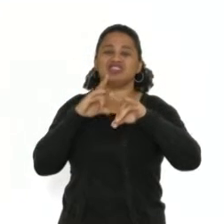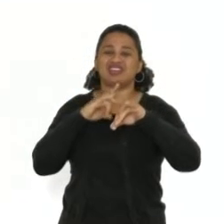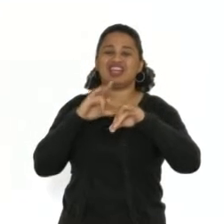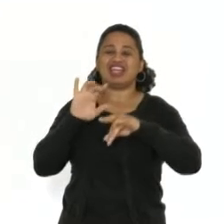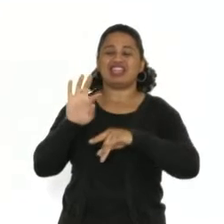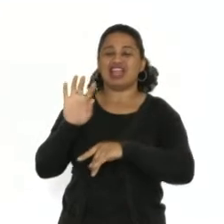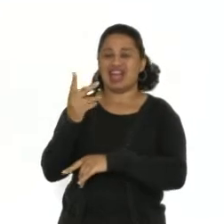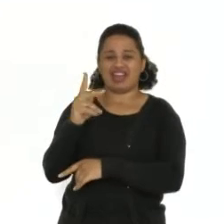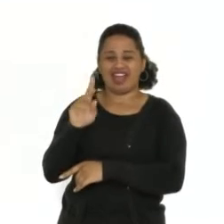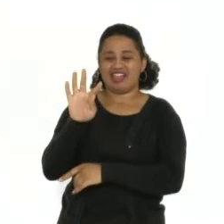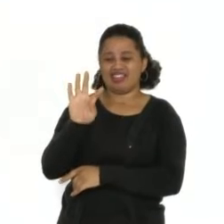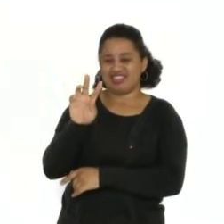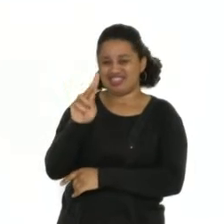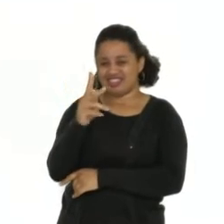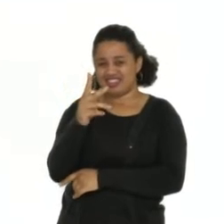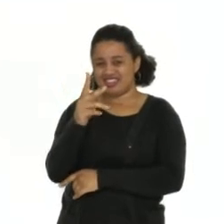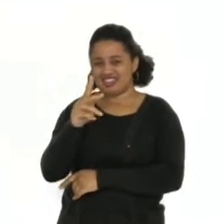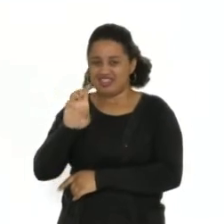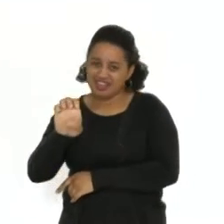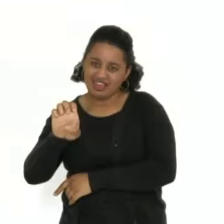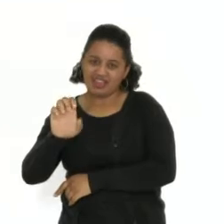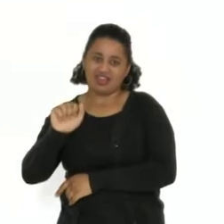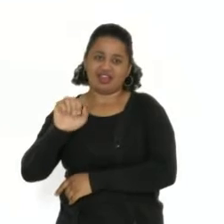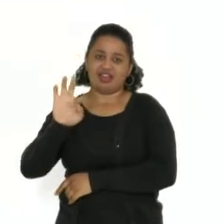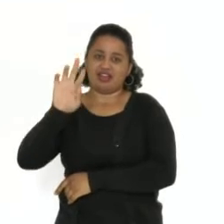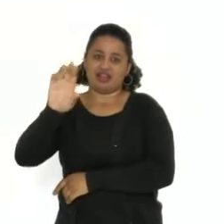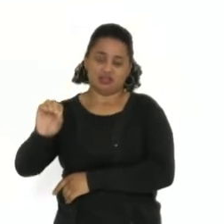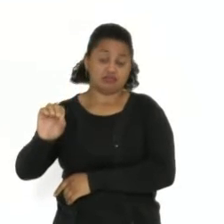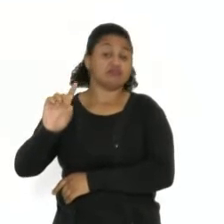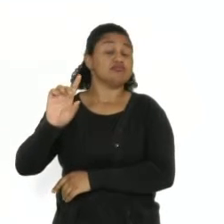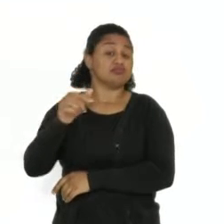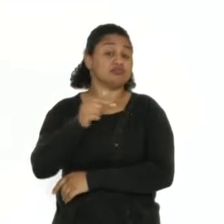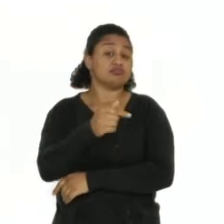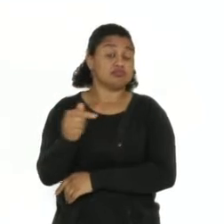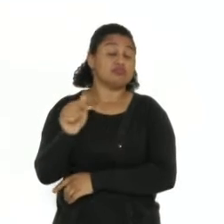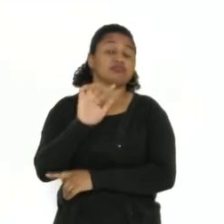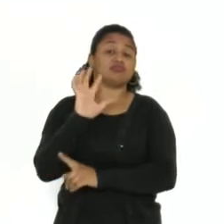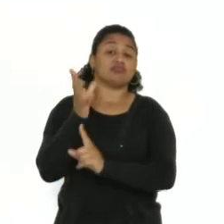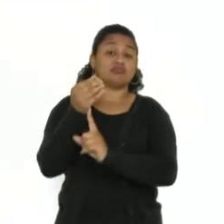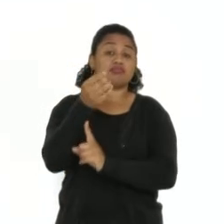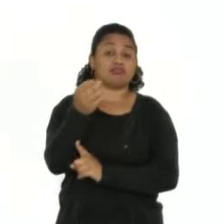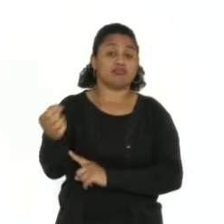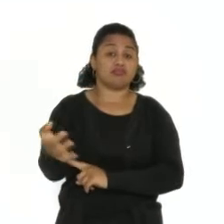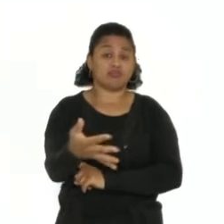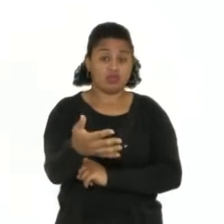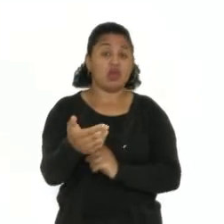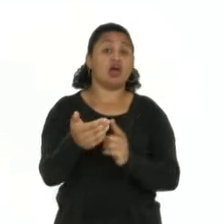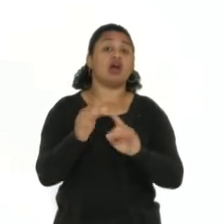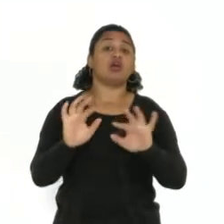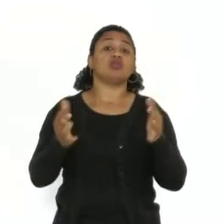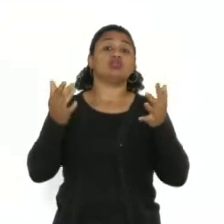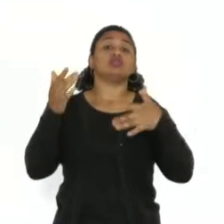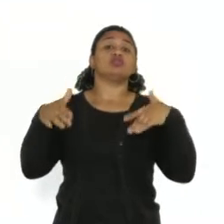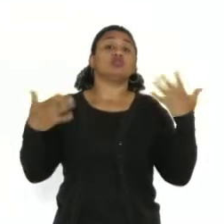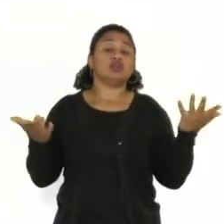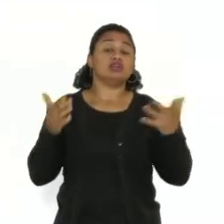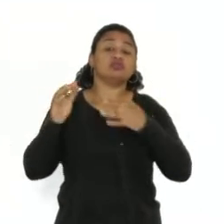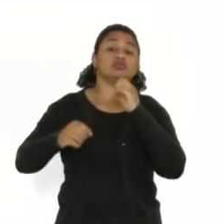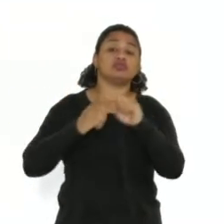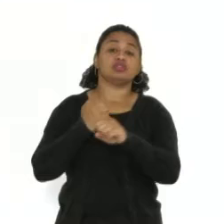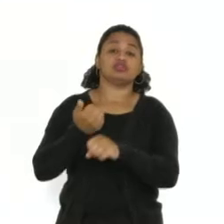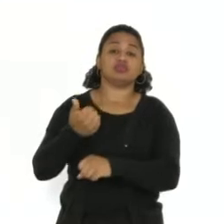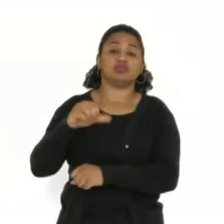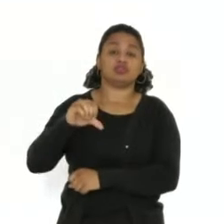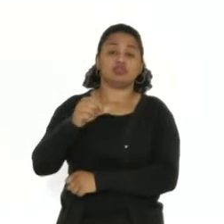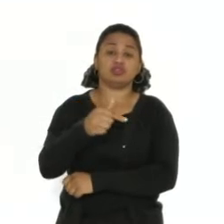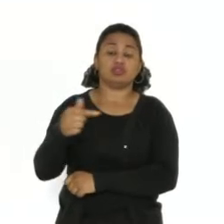TH. Então, a Semana de Arte Moderna aconteceu em 22 para inovar, mostrar o